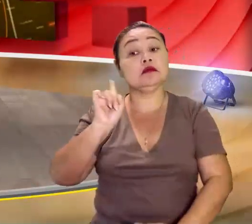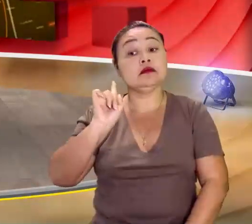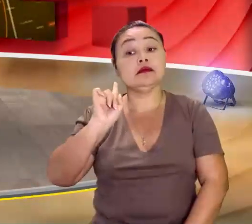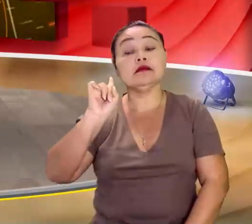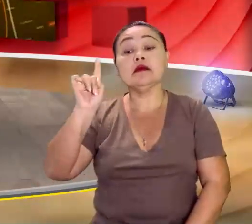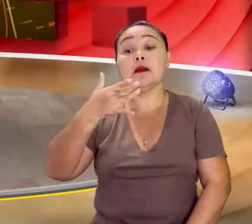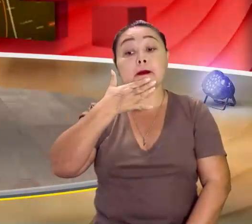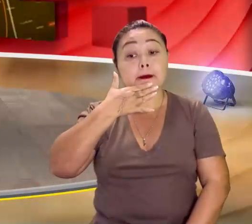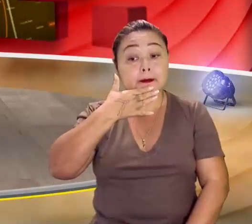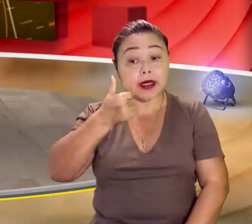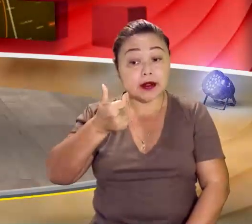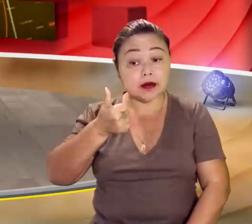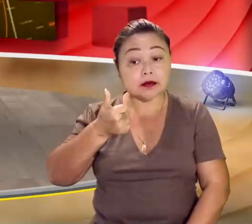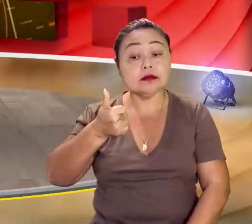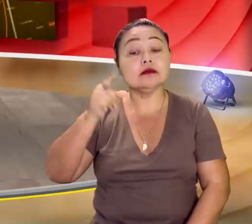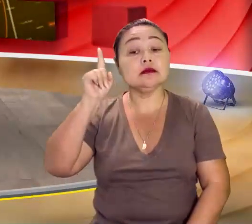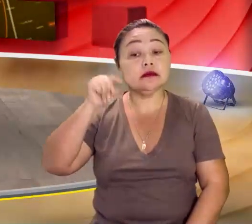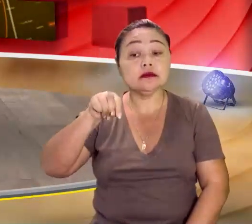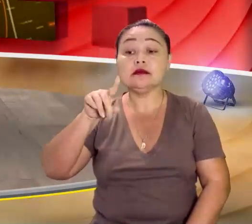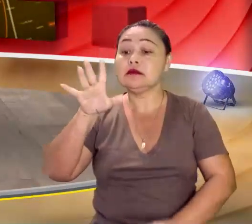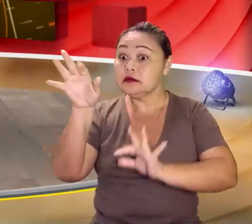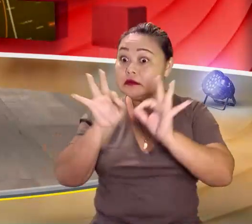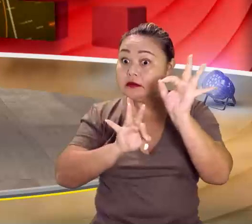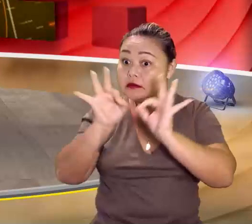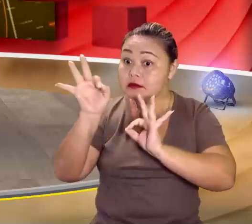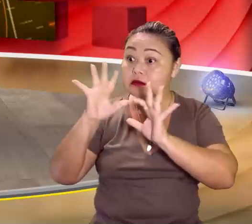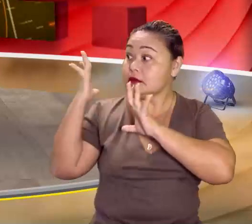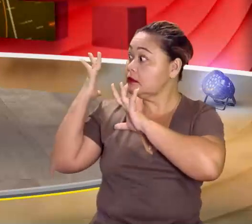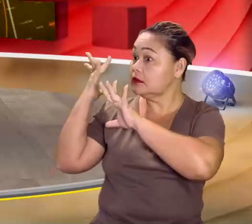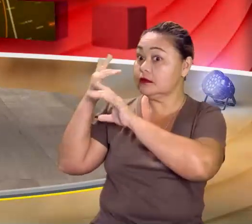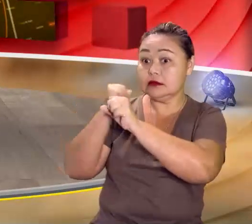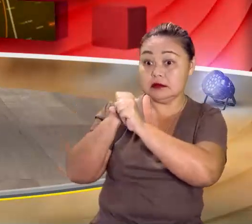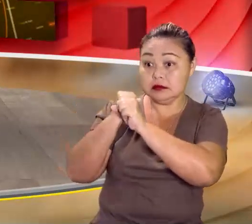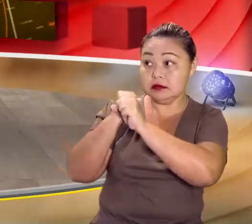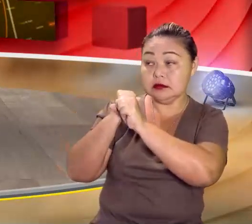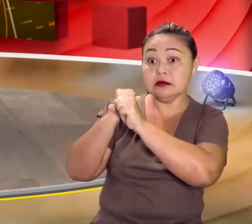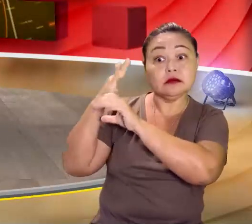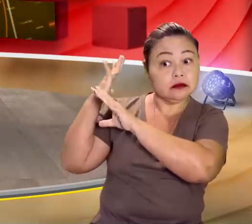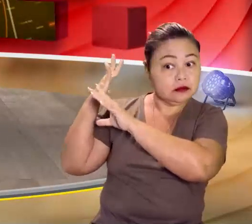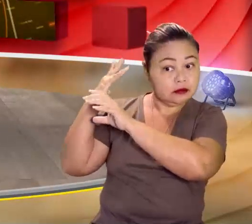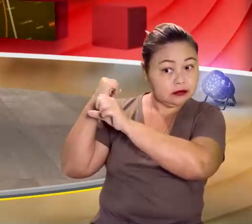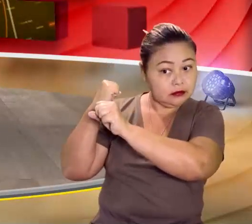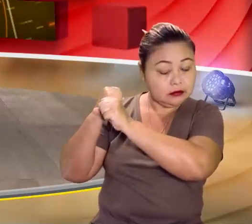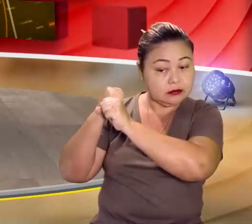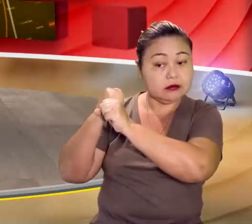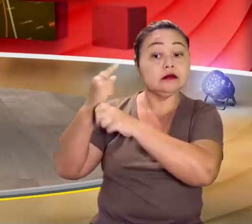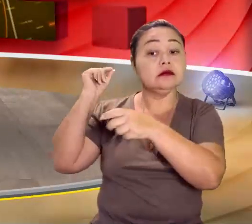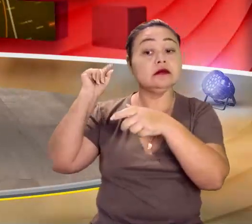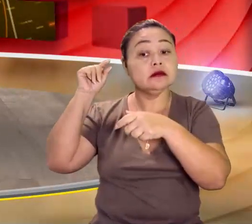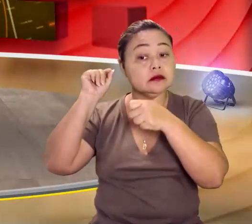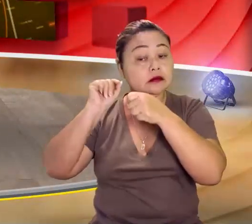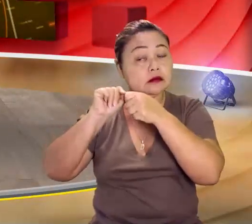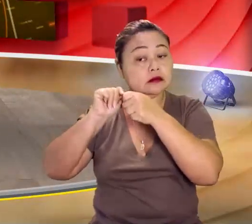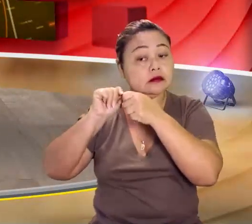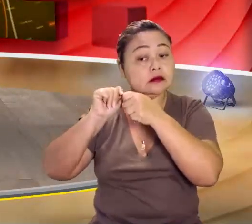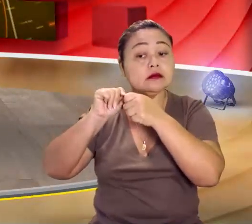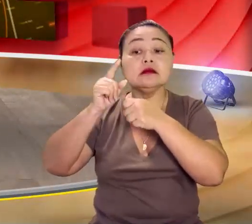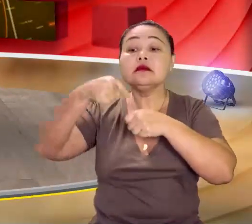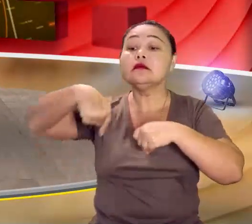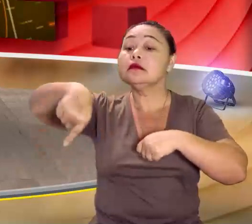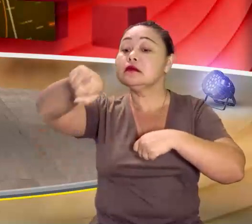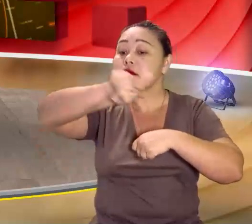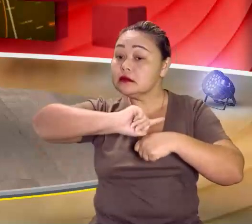o melhor vai ser a montagem da revisão, porque a revisão vai ser feita em cima do que